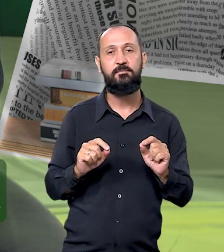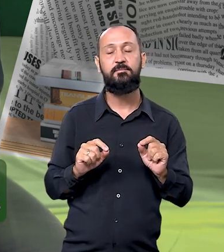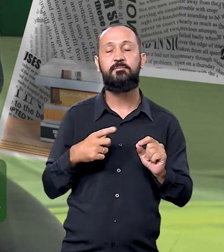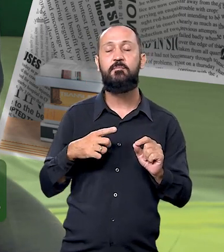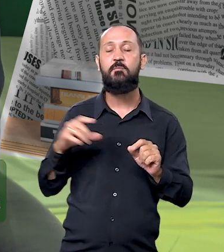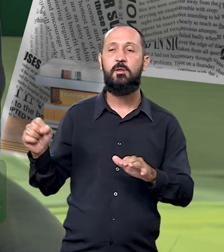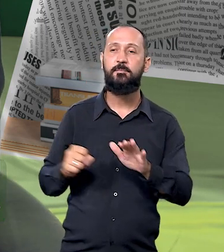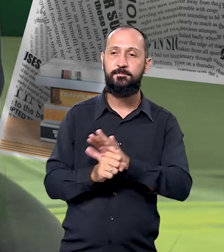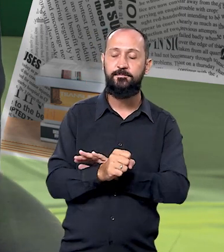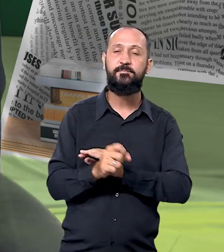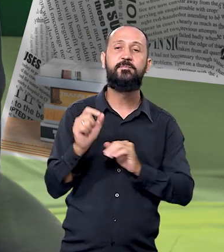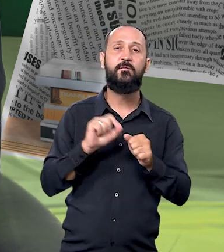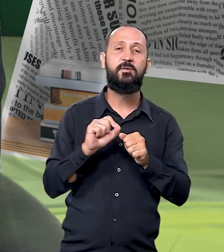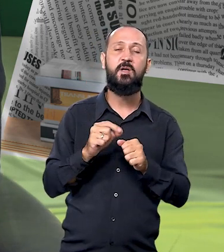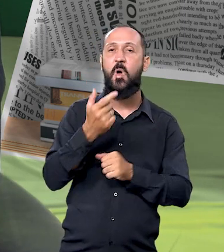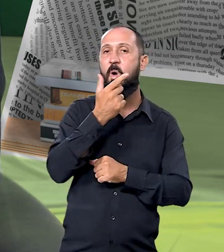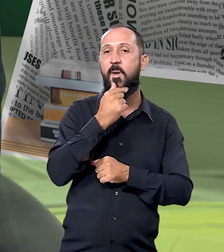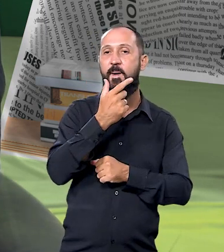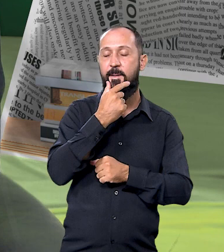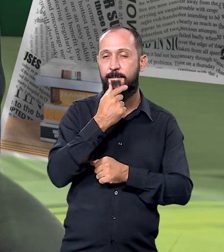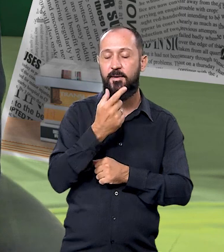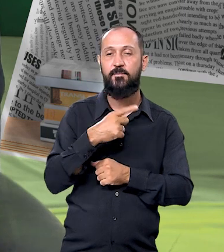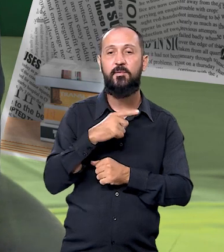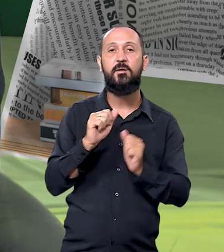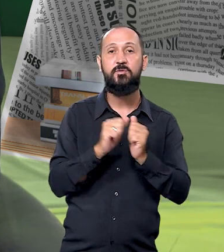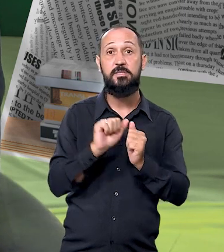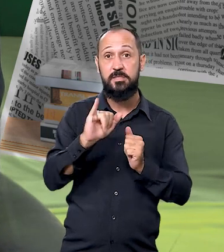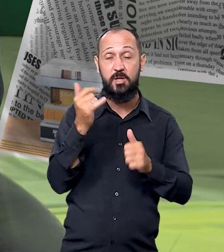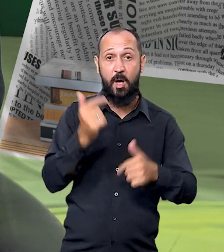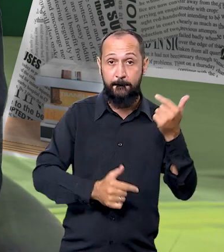é de trazê-los, de fazer com que os homens entendem